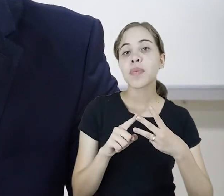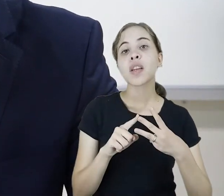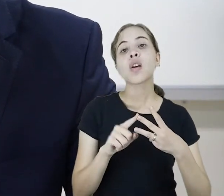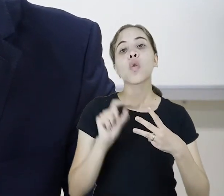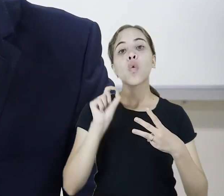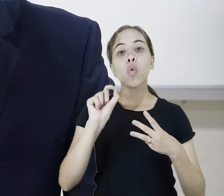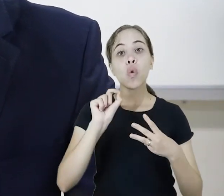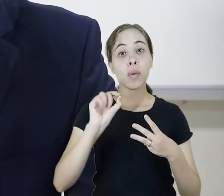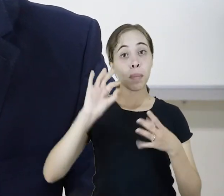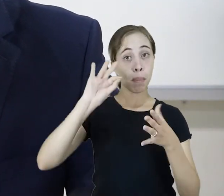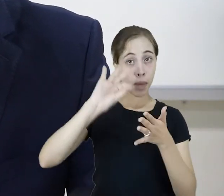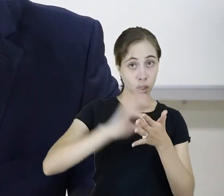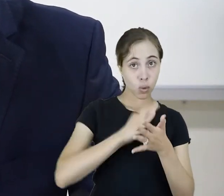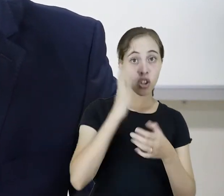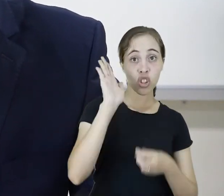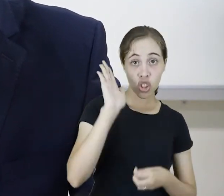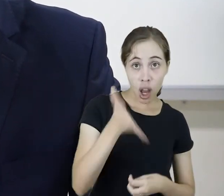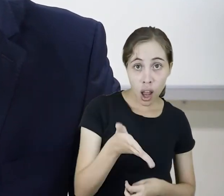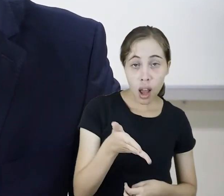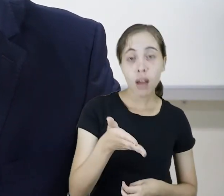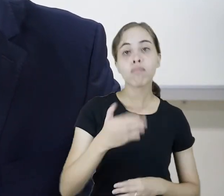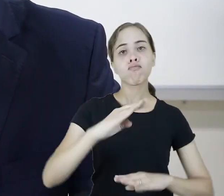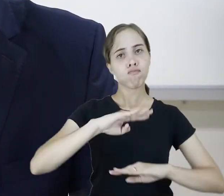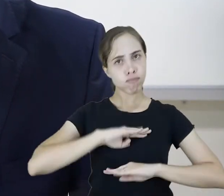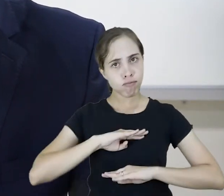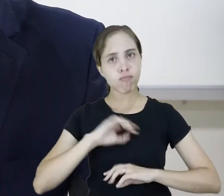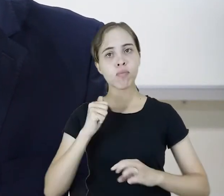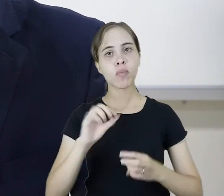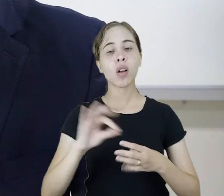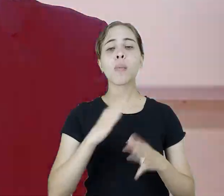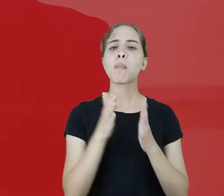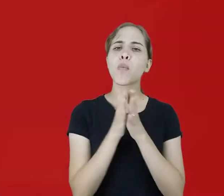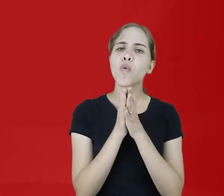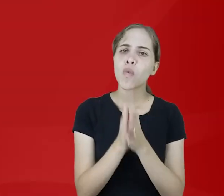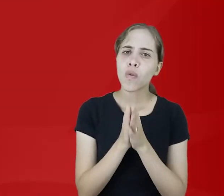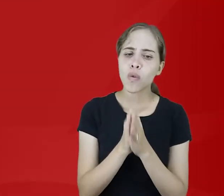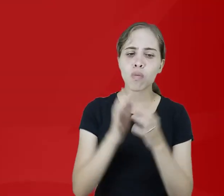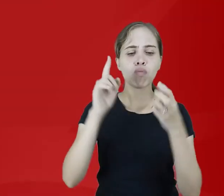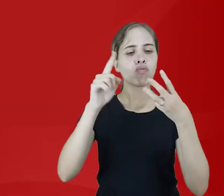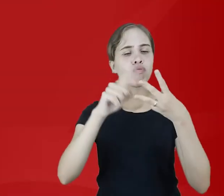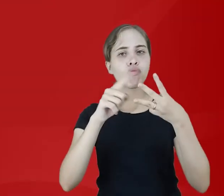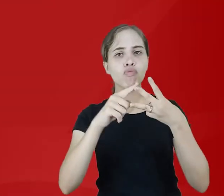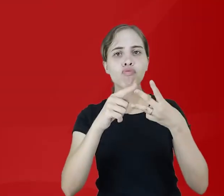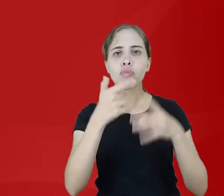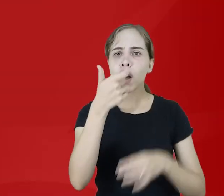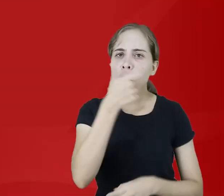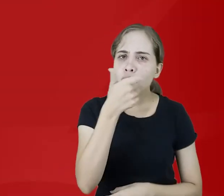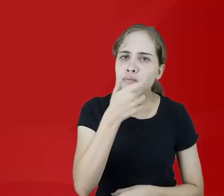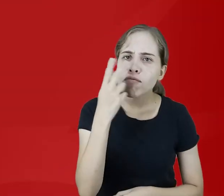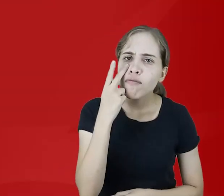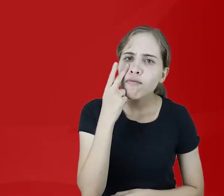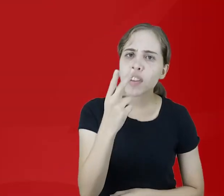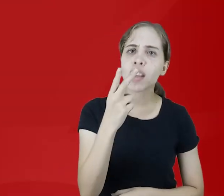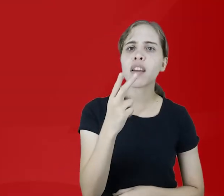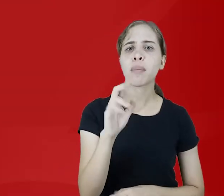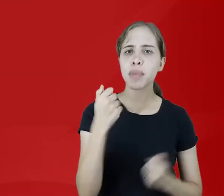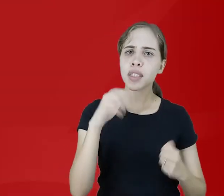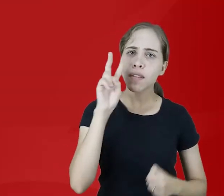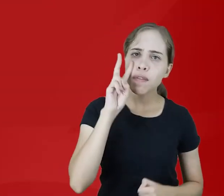após matricular-se no seminário ou instituto, por favor, assista às aulas e